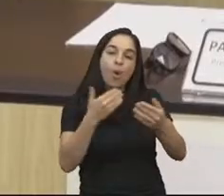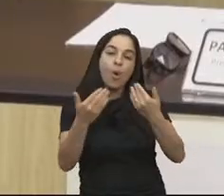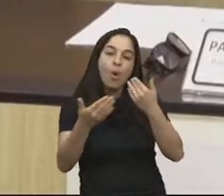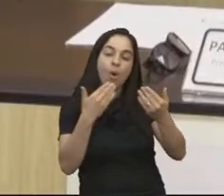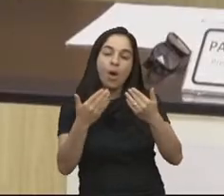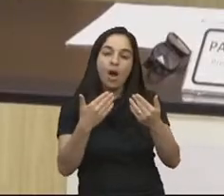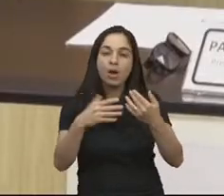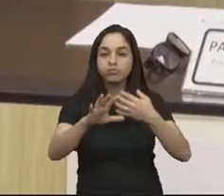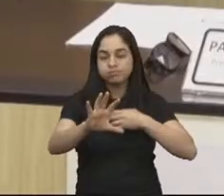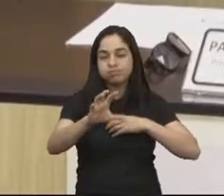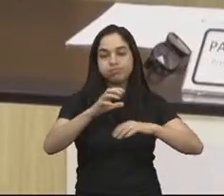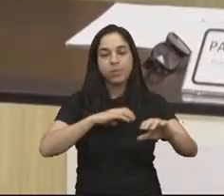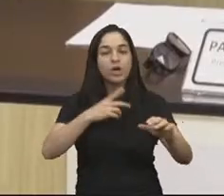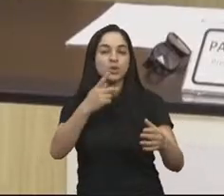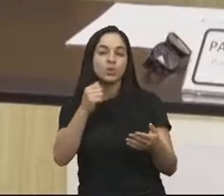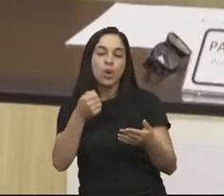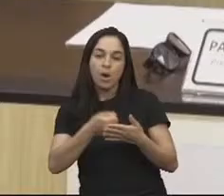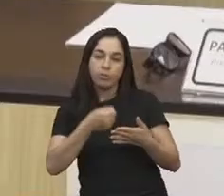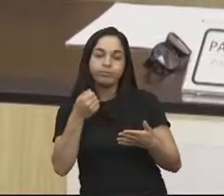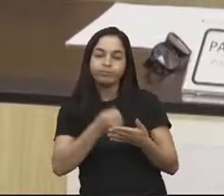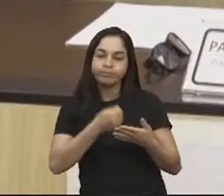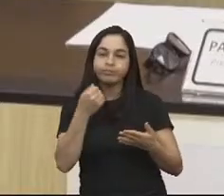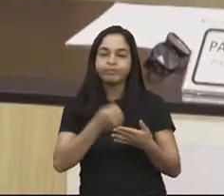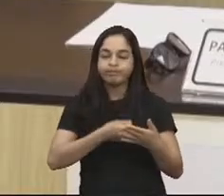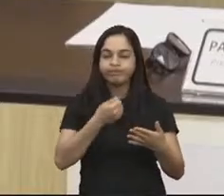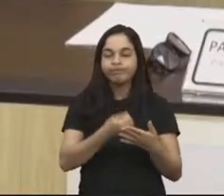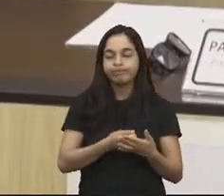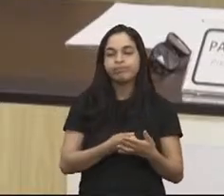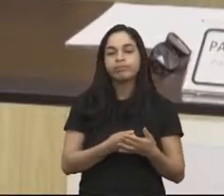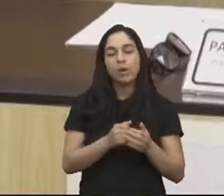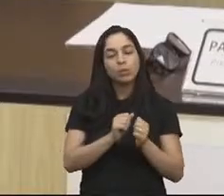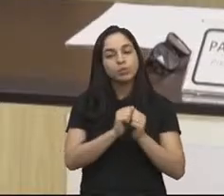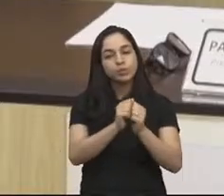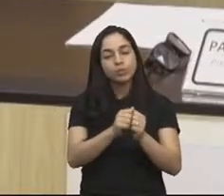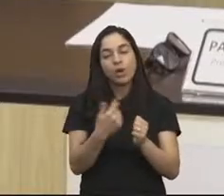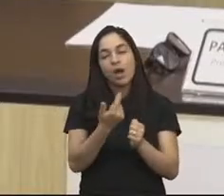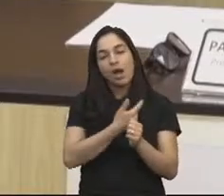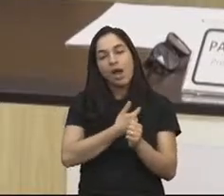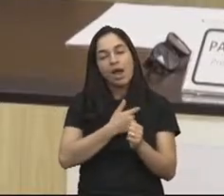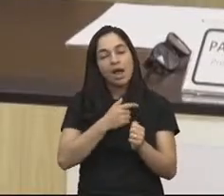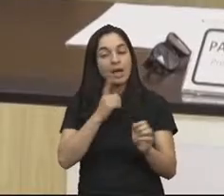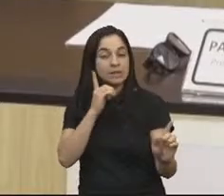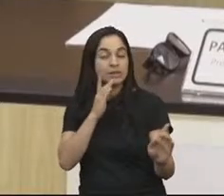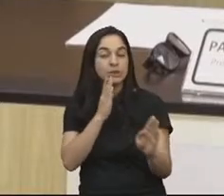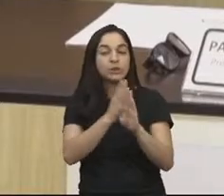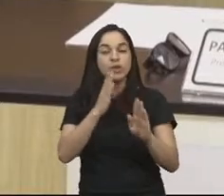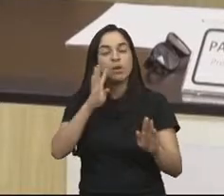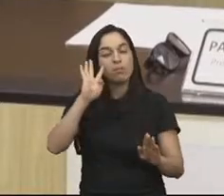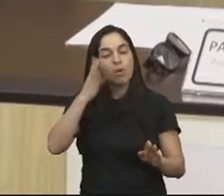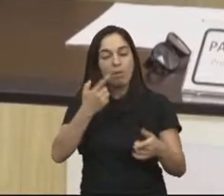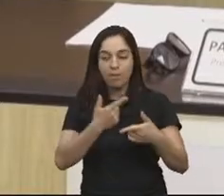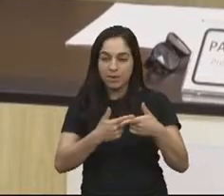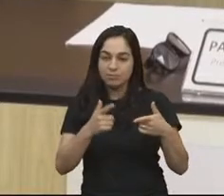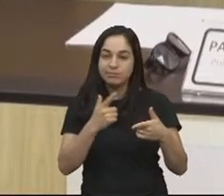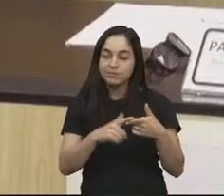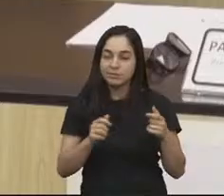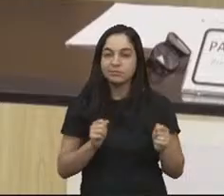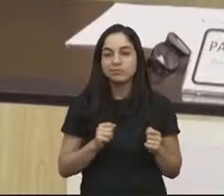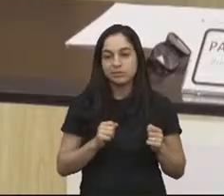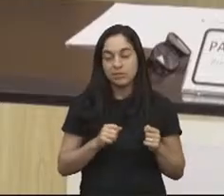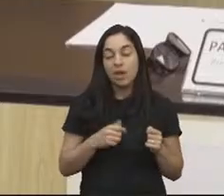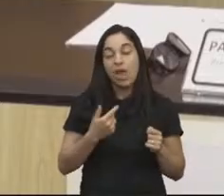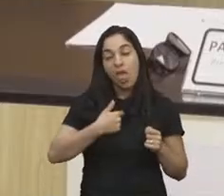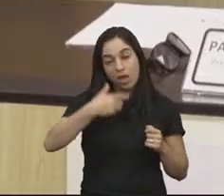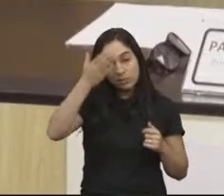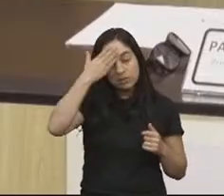luta de vocês, e junto eu tenho certeza que nós vamos achar uma solução para esse problema. Eu sei do trabalho de vocês